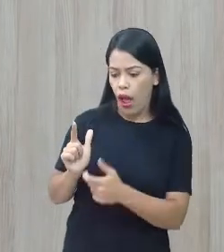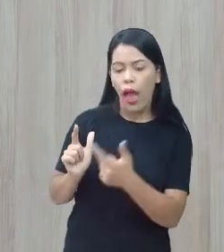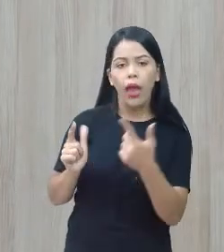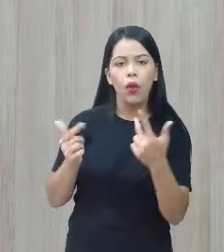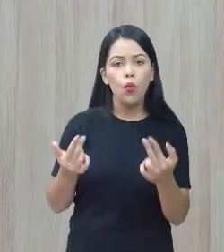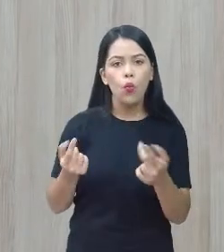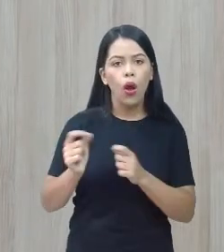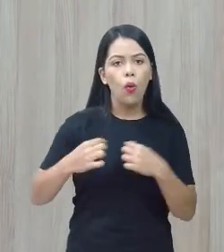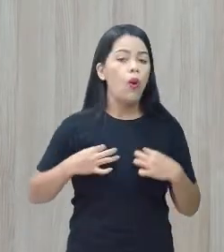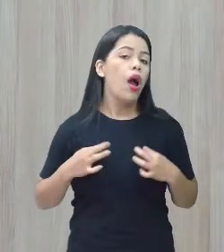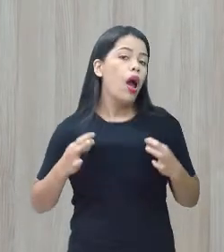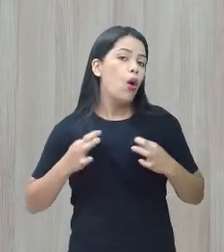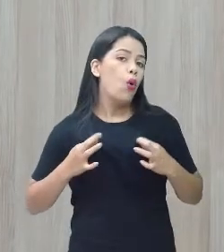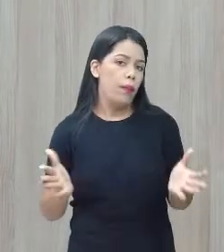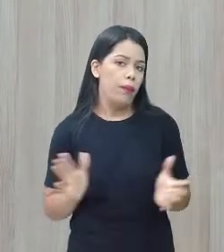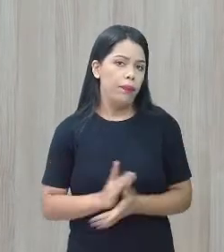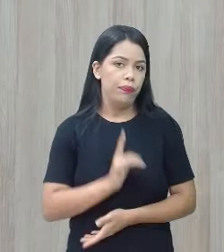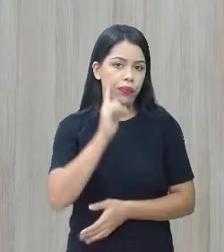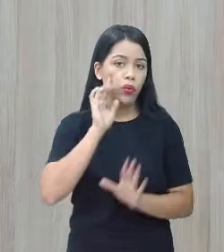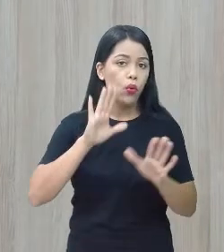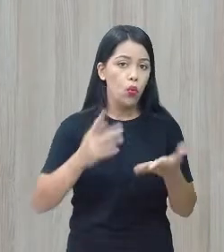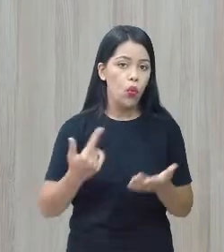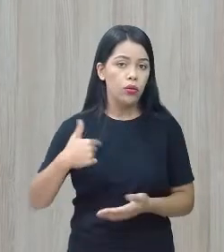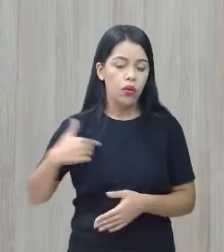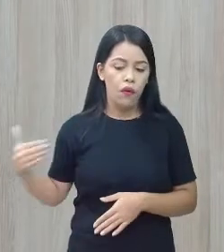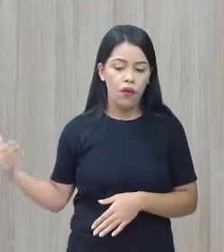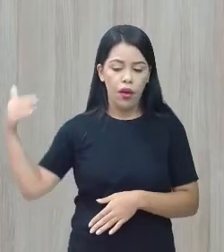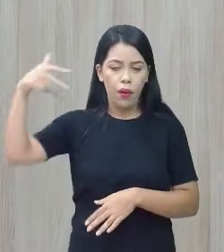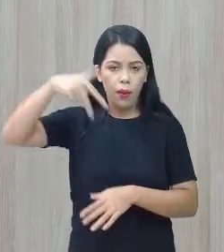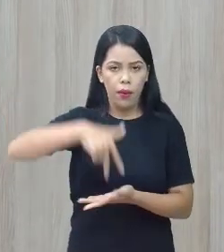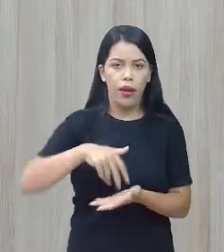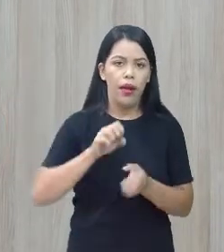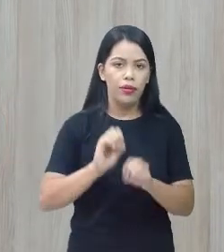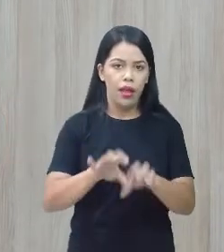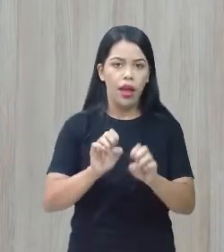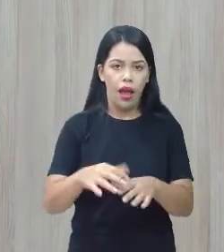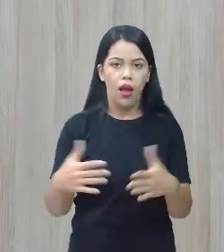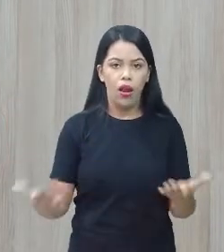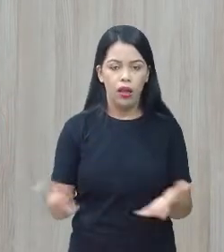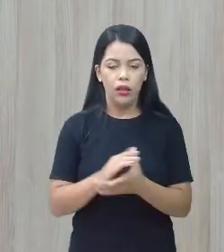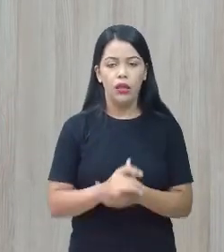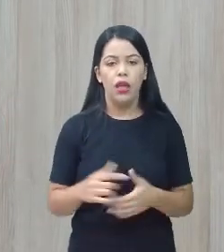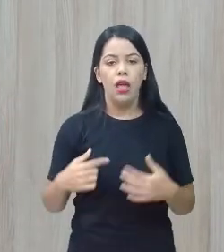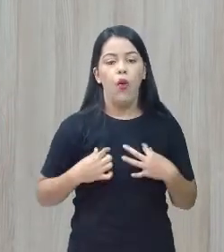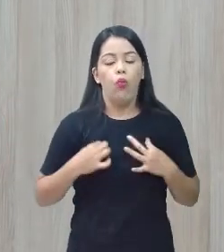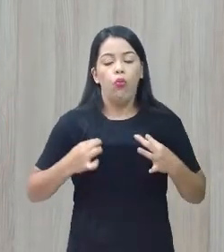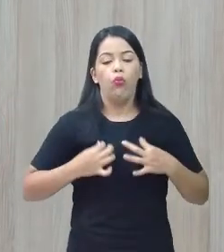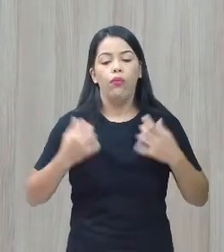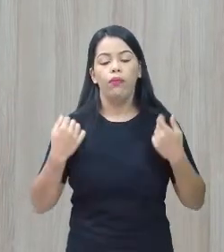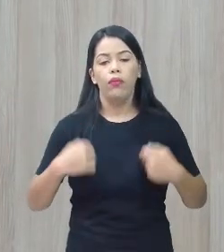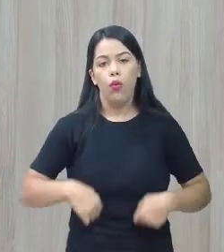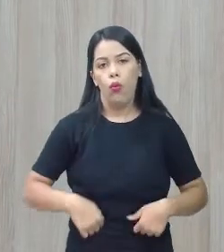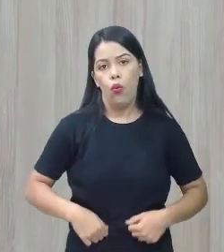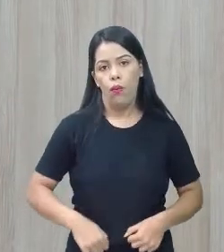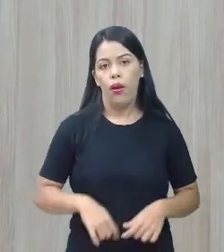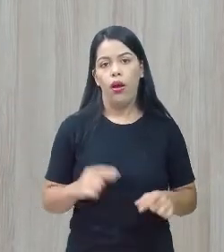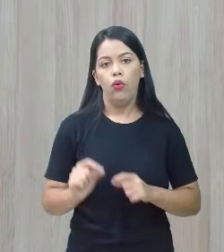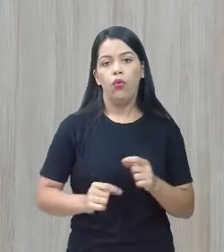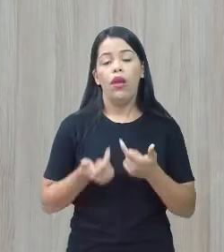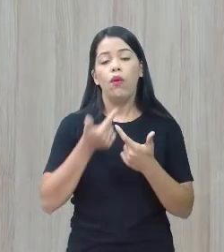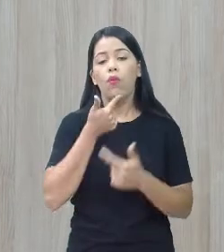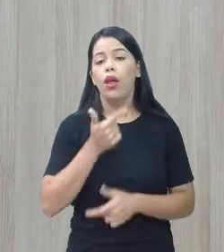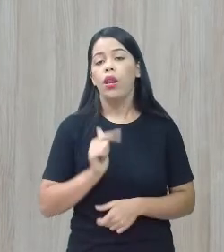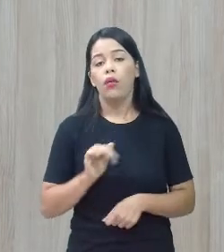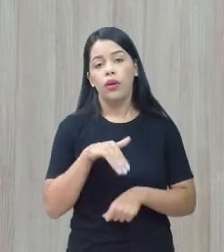dar aula, aqui na Escola Municipal para Aulas Digitais, eu me visto com uma